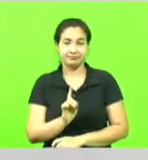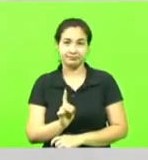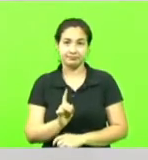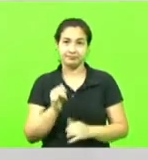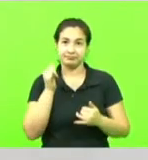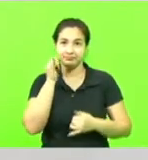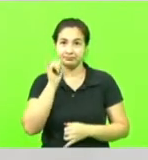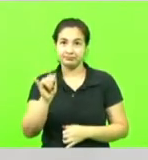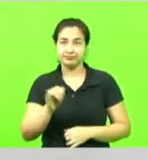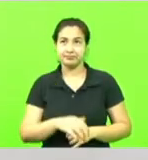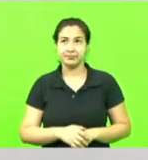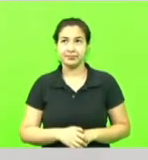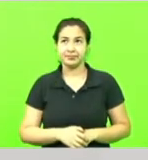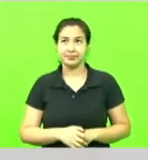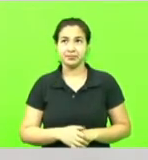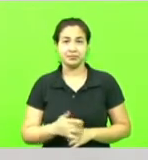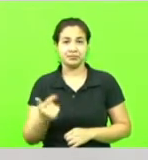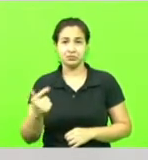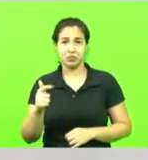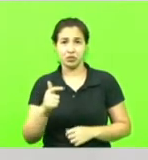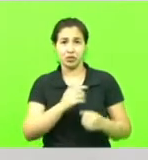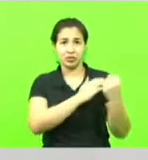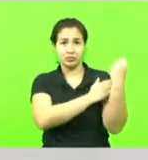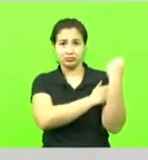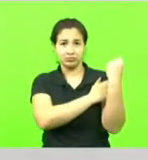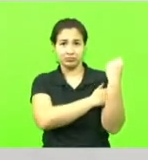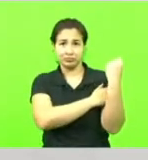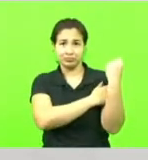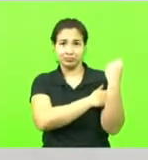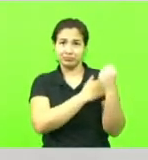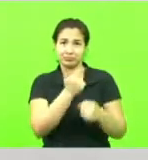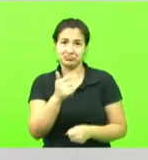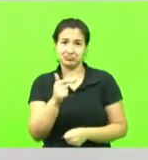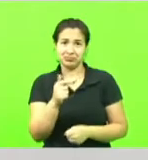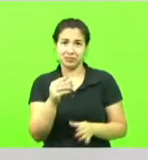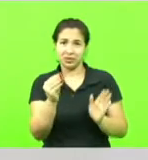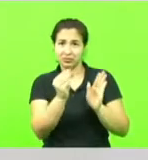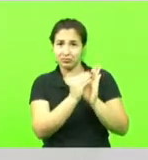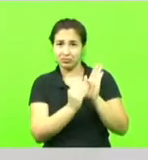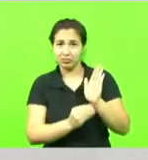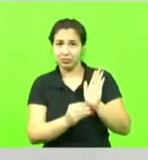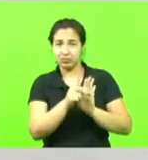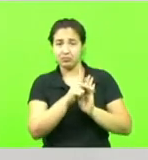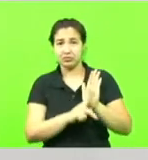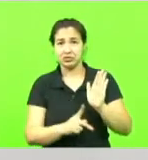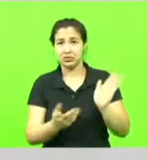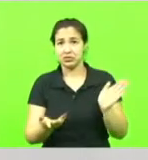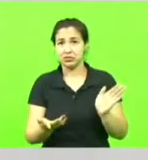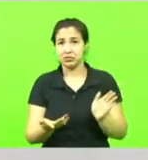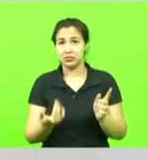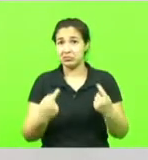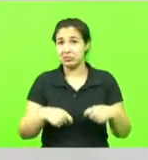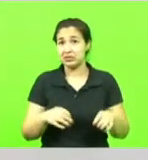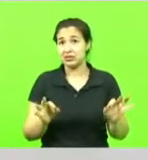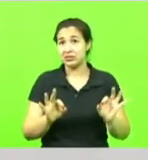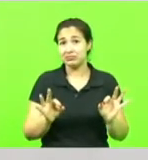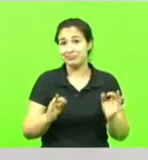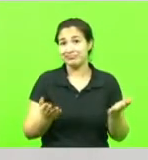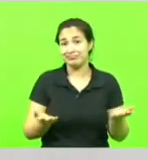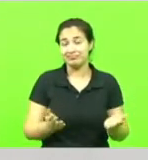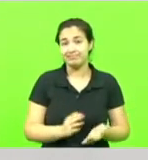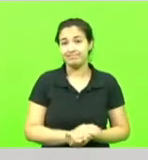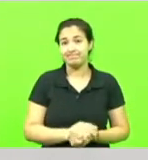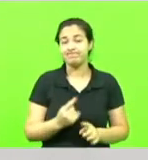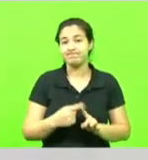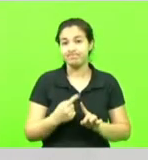Vocês viram? Não tem a palavra feminista no projeto, não tem, não precisa, porque